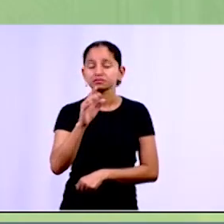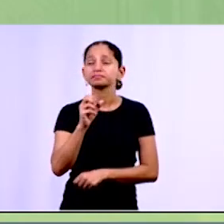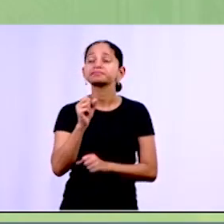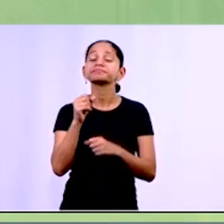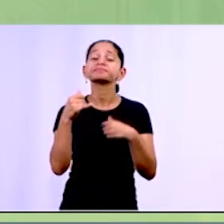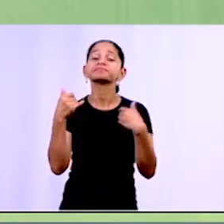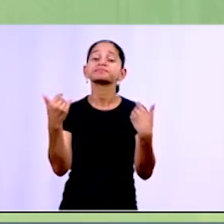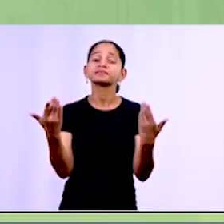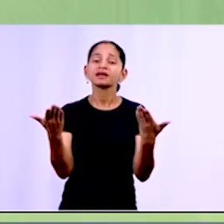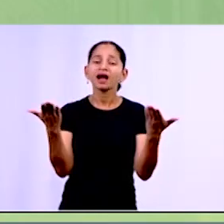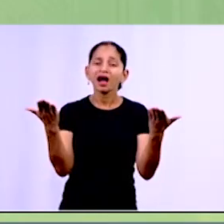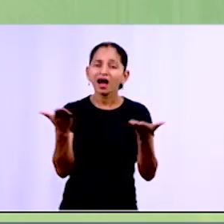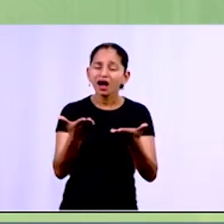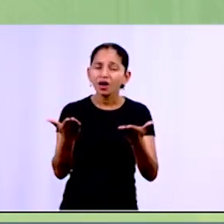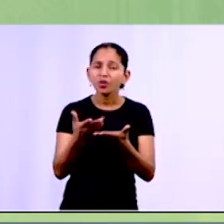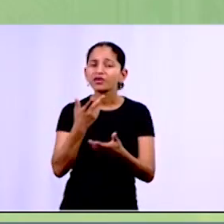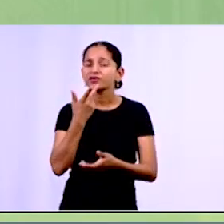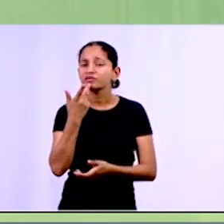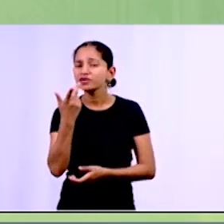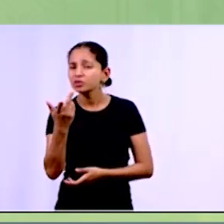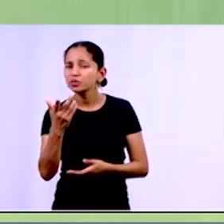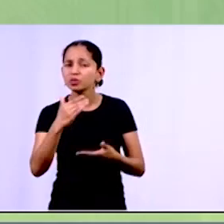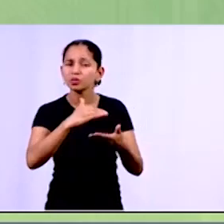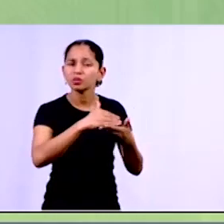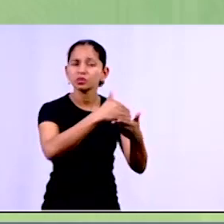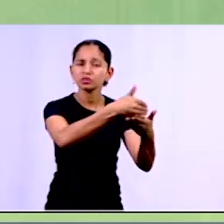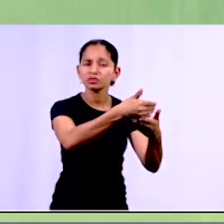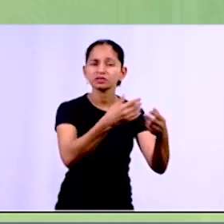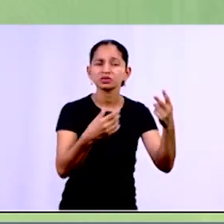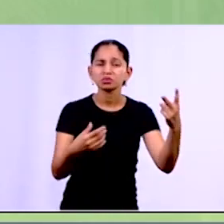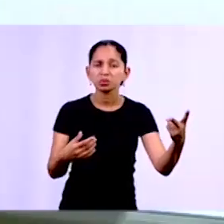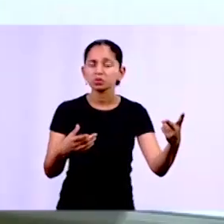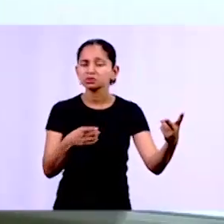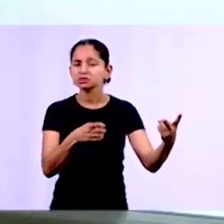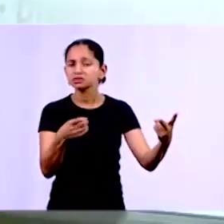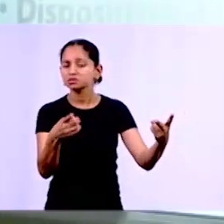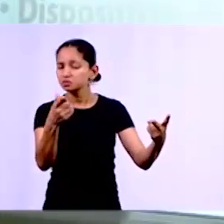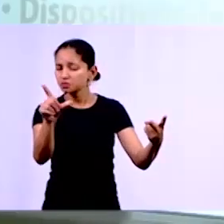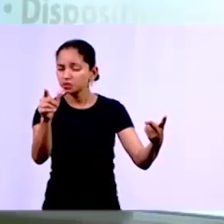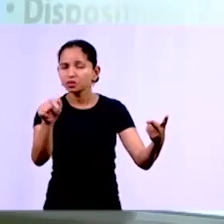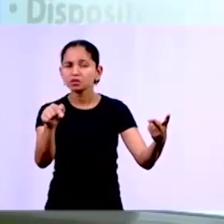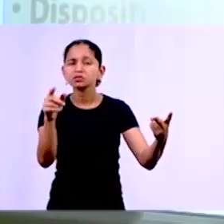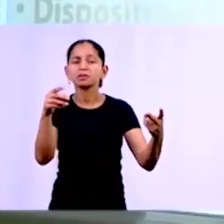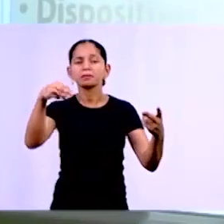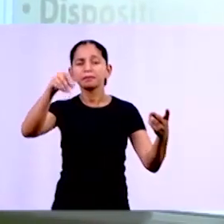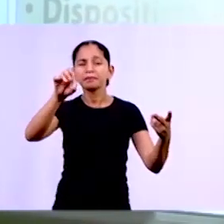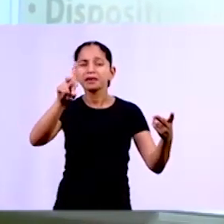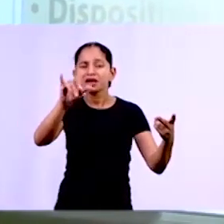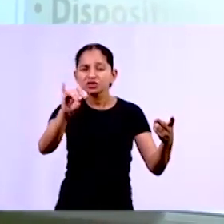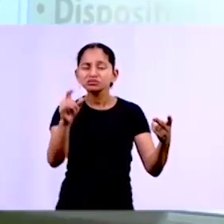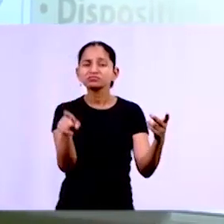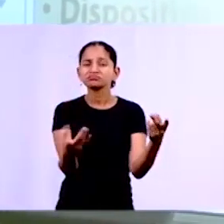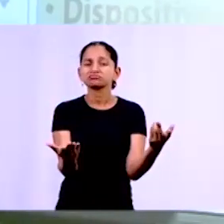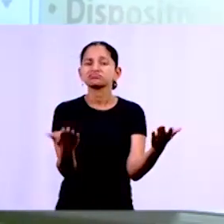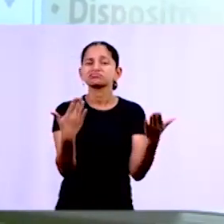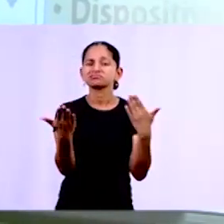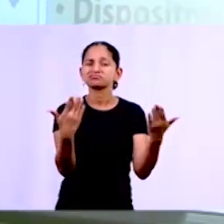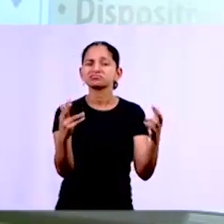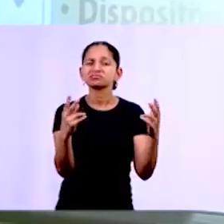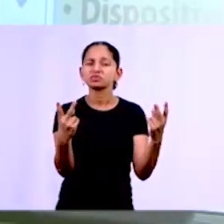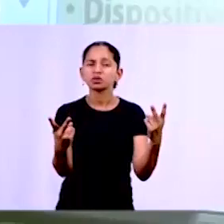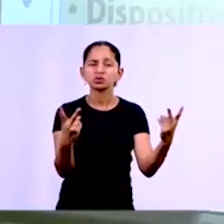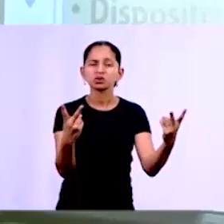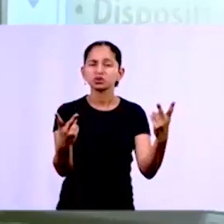Professor, você acabou de falar que esse notebook tem 2 processadores. Como é que um servidor também tem